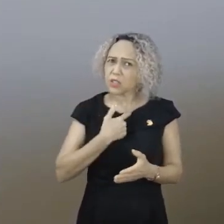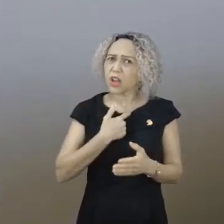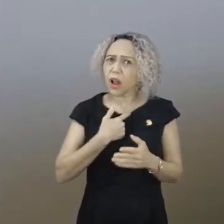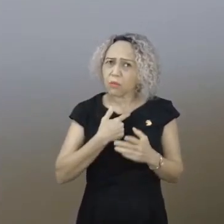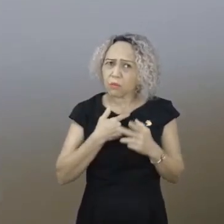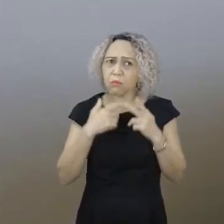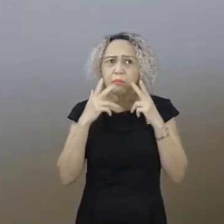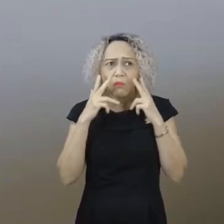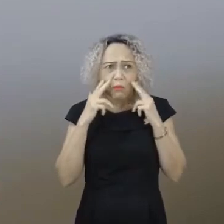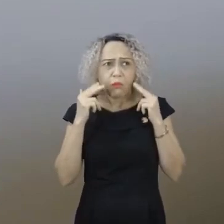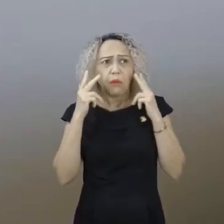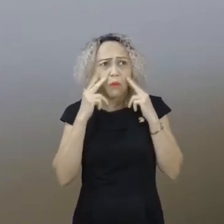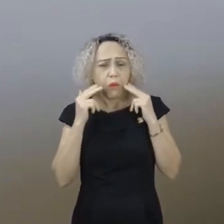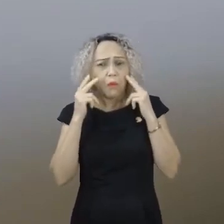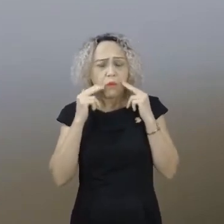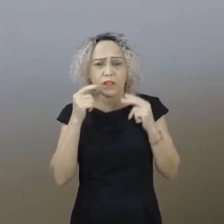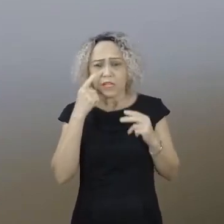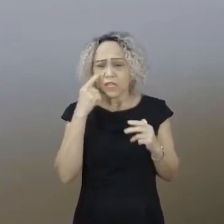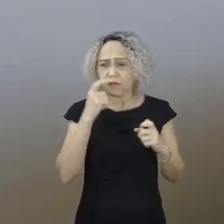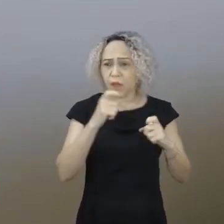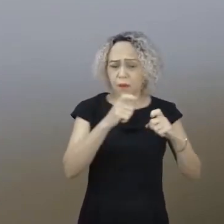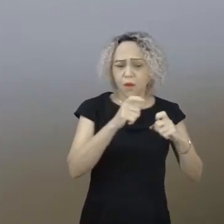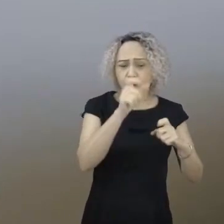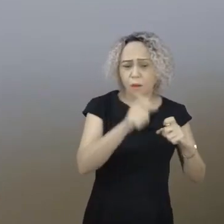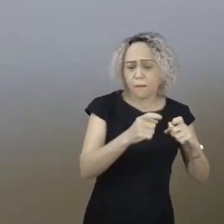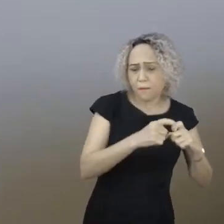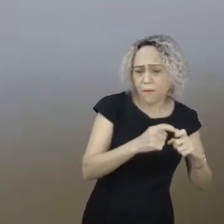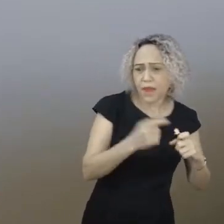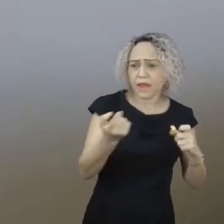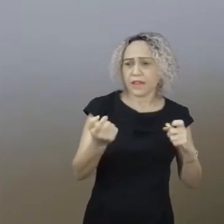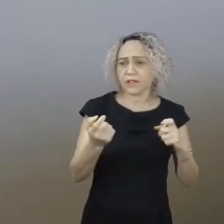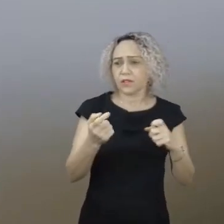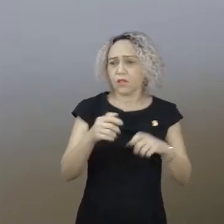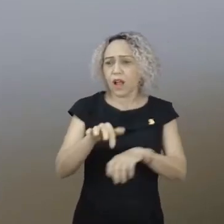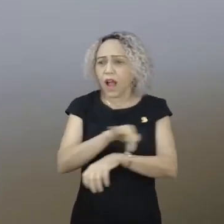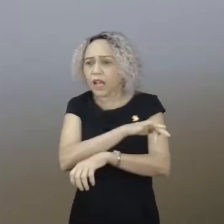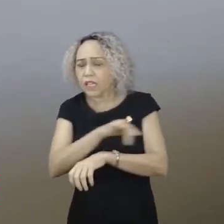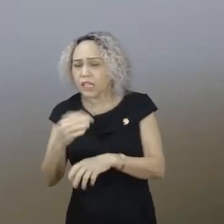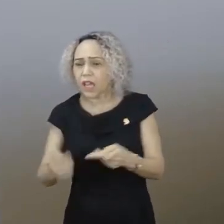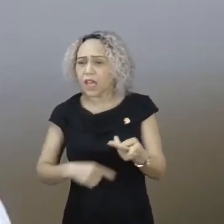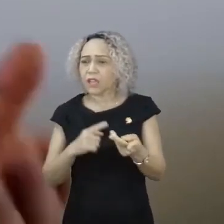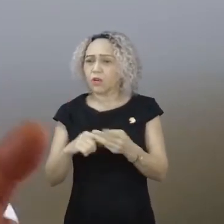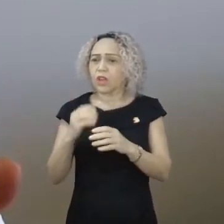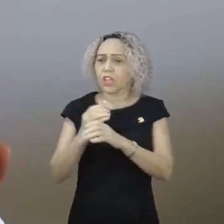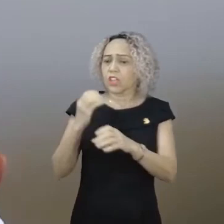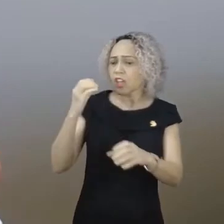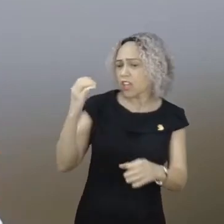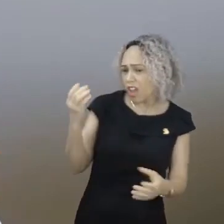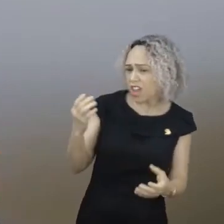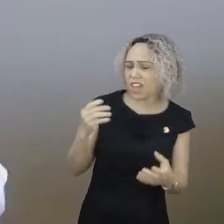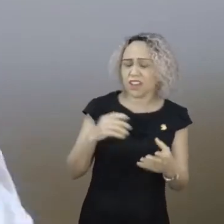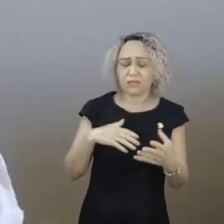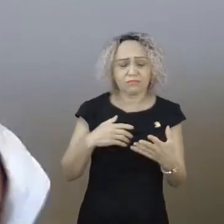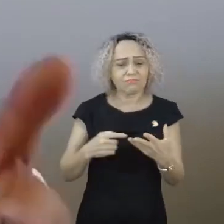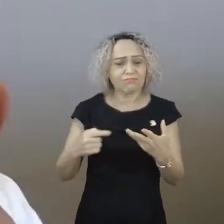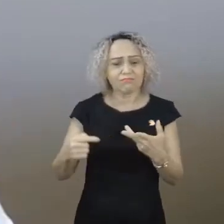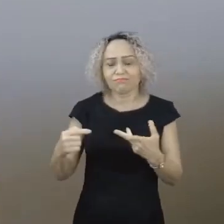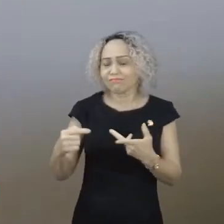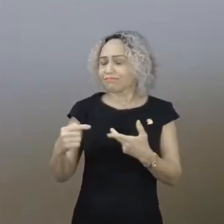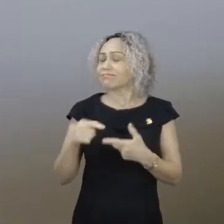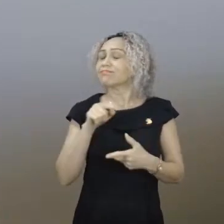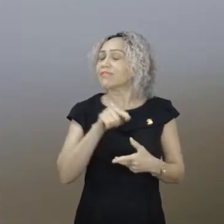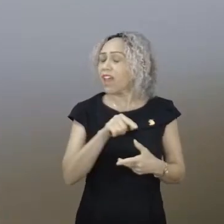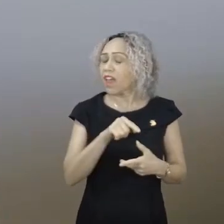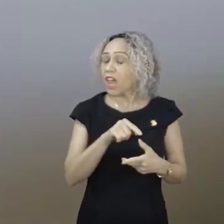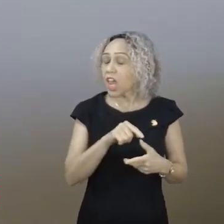se formando, doutores, arquitetos, engenheiros, advogados, e a qualidade é igual ou até melhor, pelo